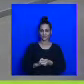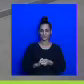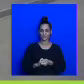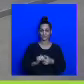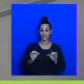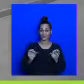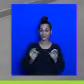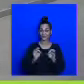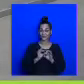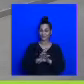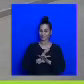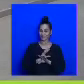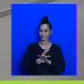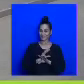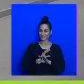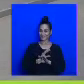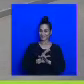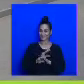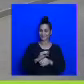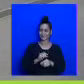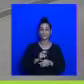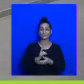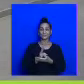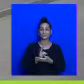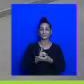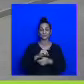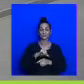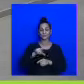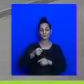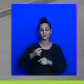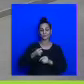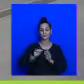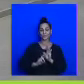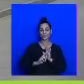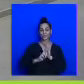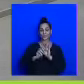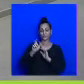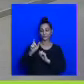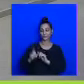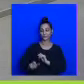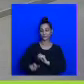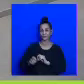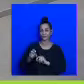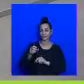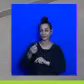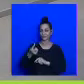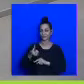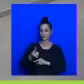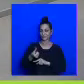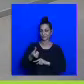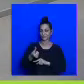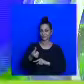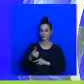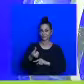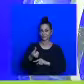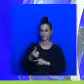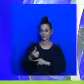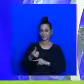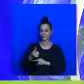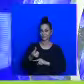tudo pronto Vamos então ao sorteio do número correspondente a coluna número 6 bola